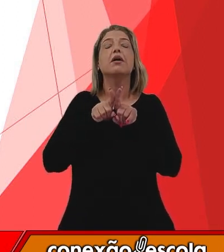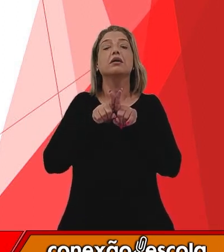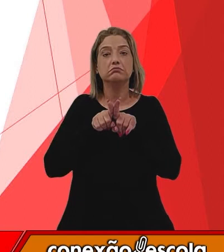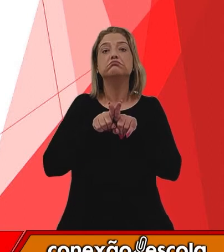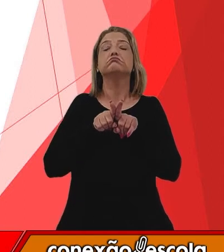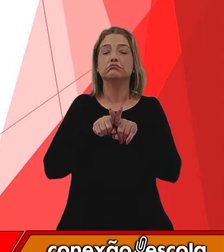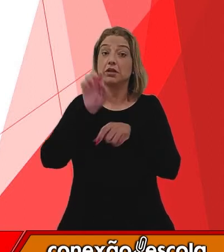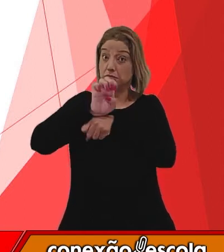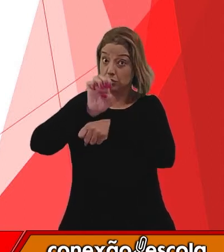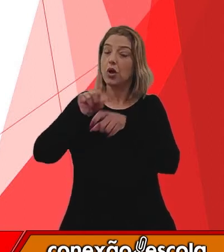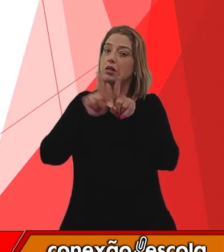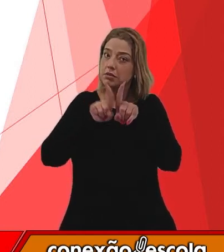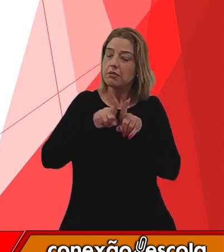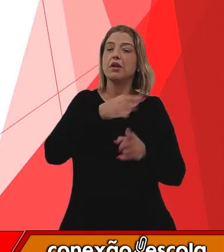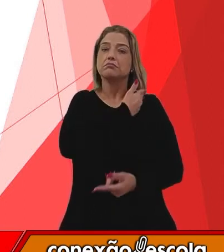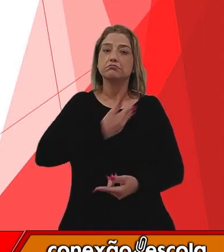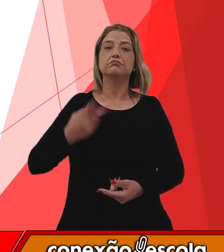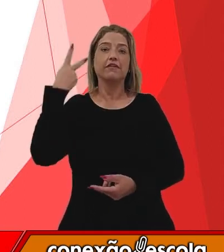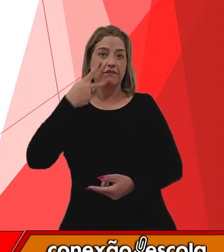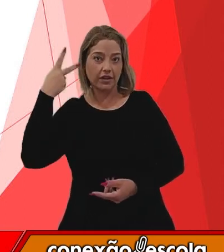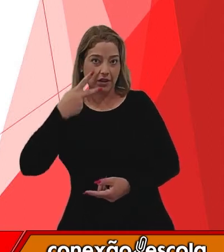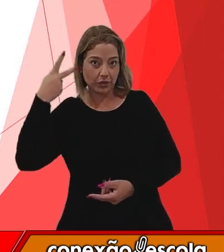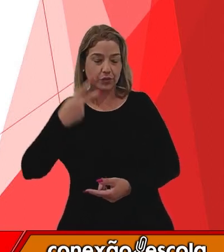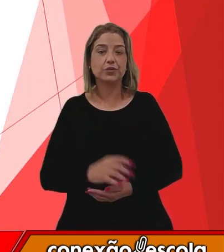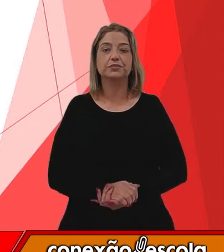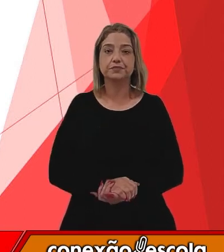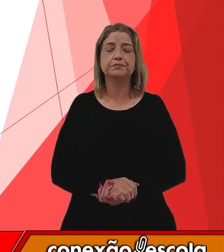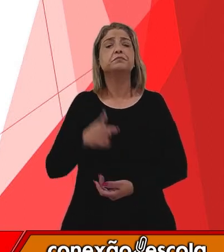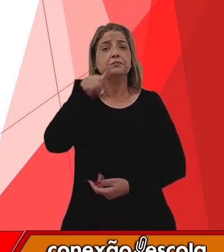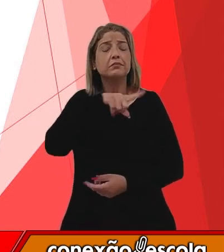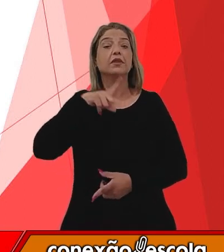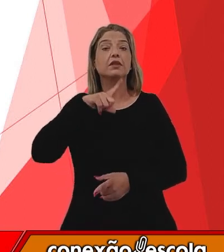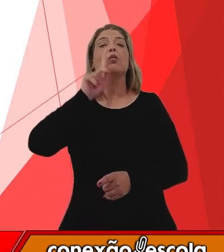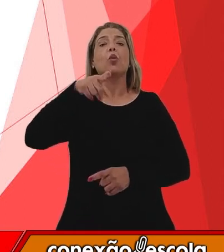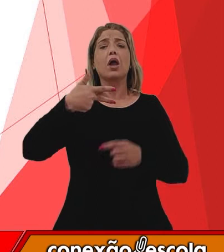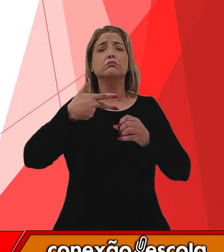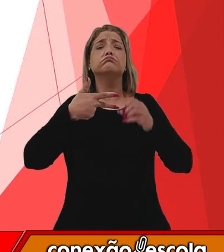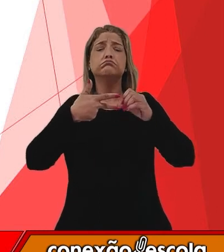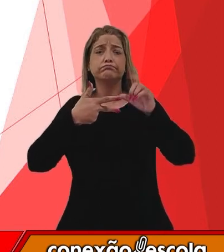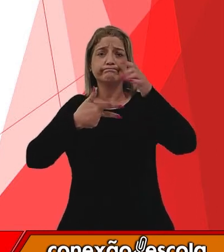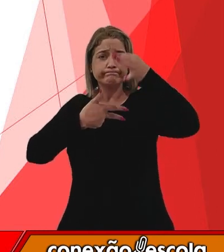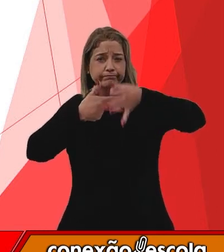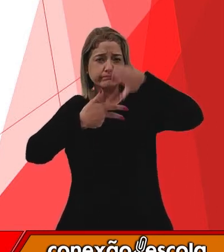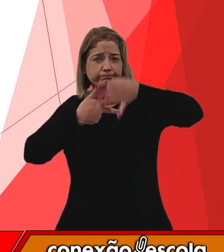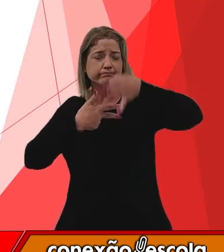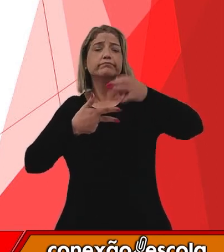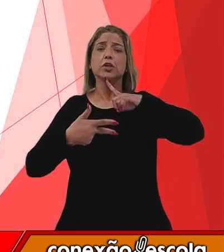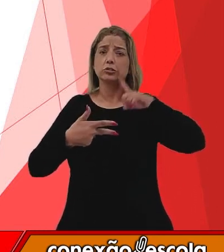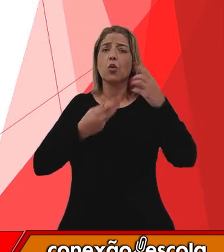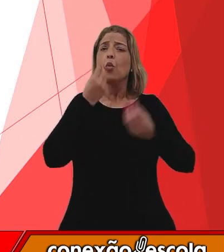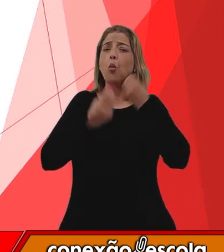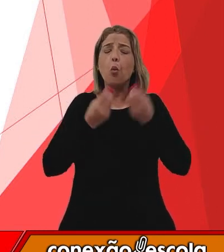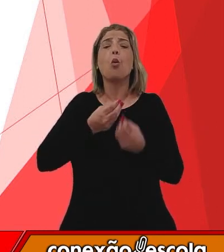não menos importante, o poder judiciário, que aplica a lei, julgando e interpretando fatos,